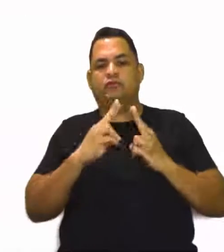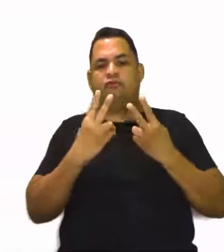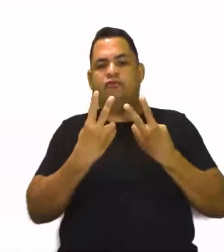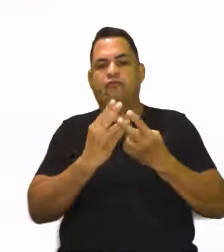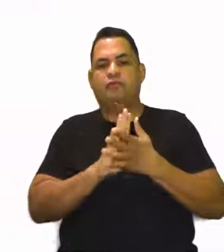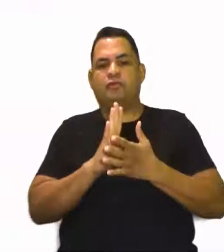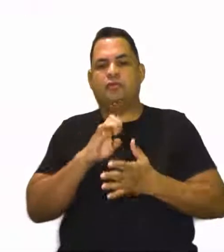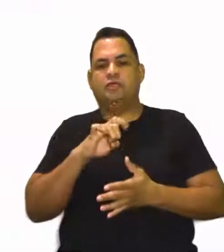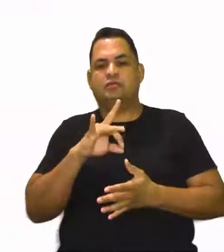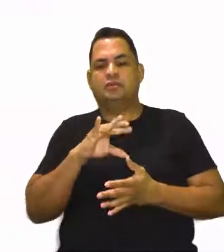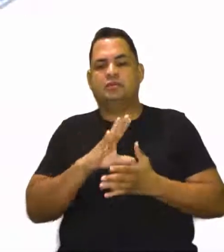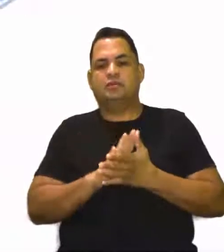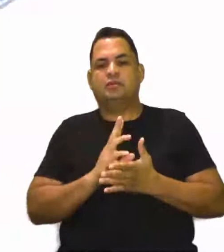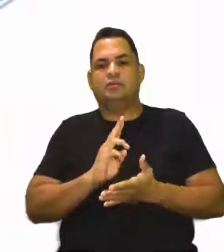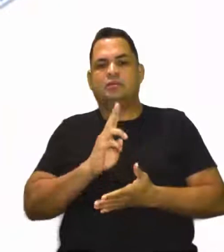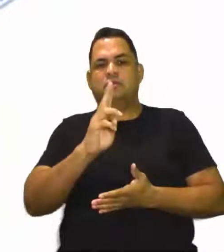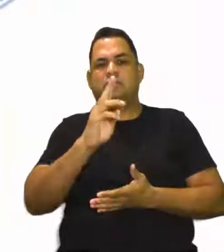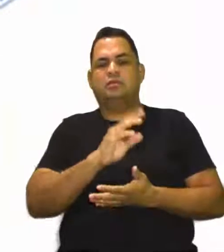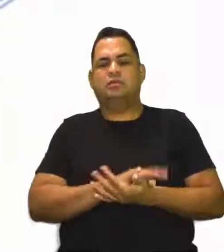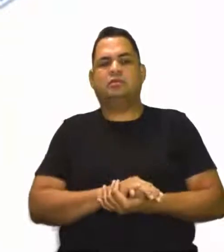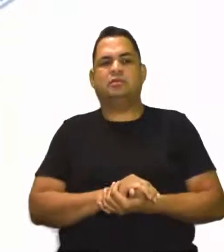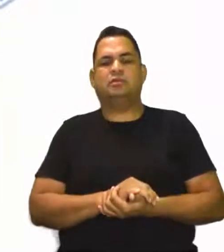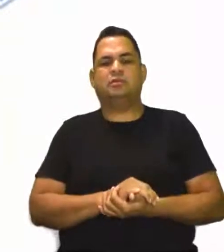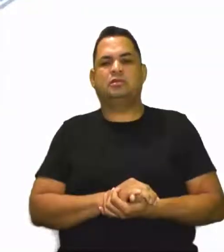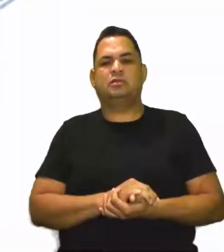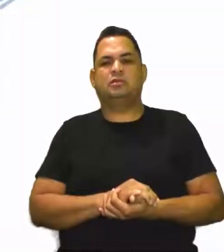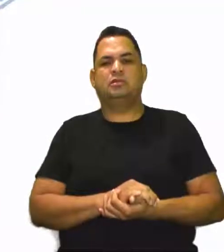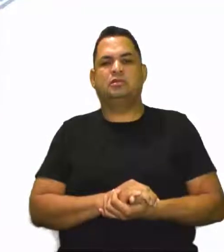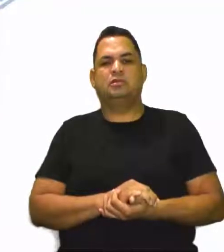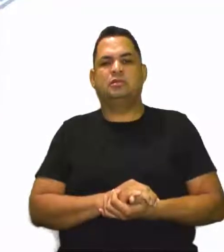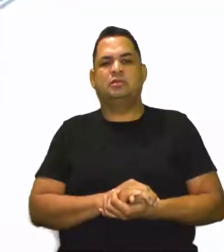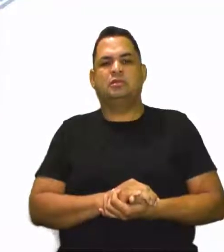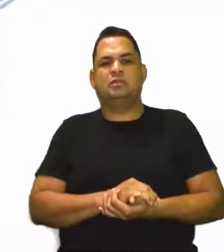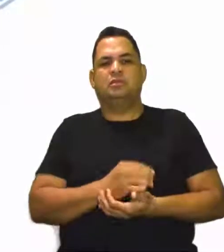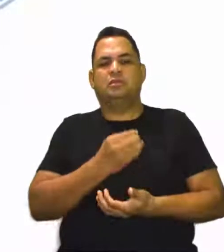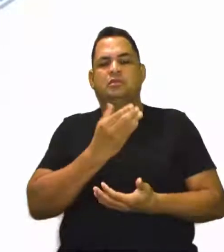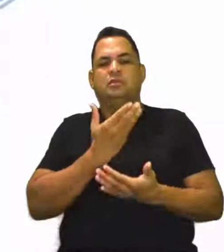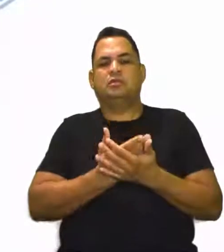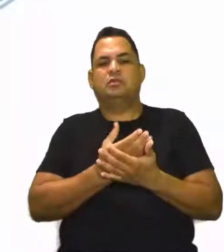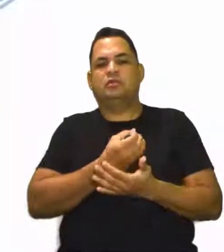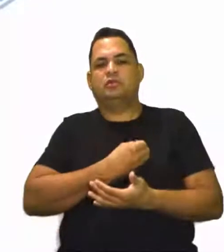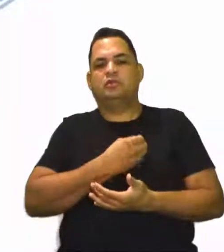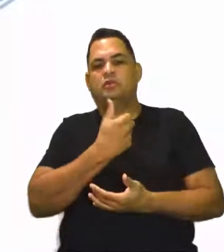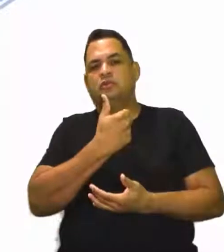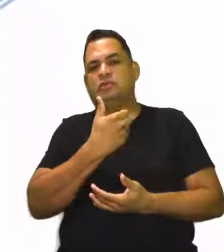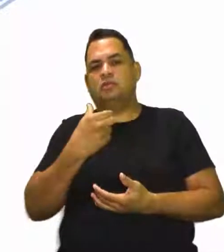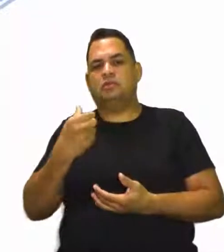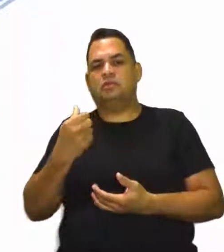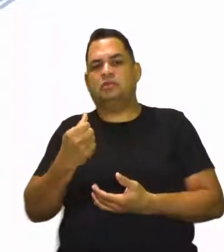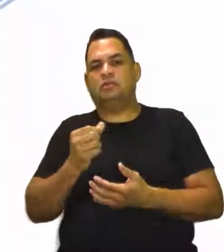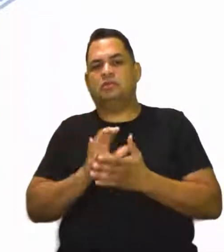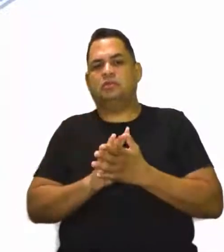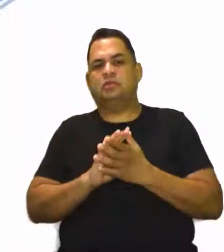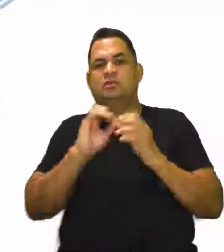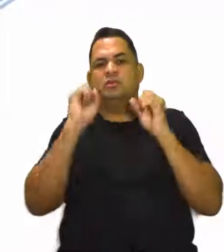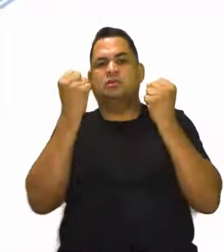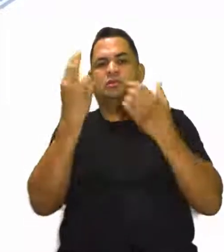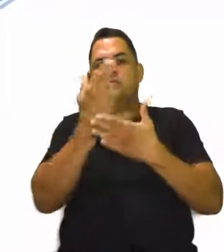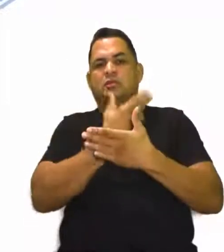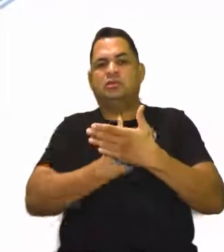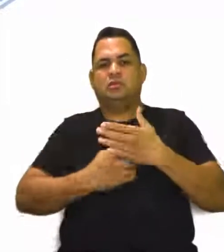também. Vamos seguir? Próxima aula, professora. Aula 16, ginástica de condicionamento na